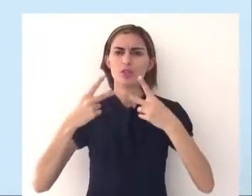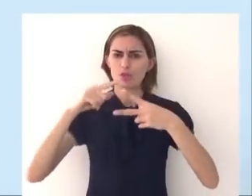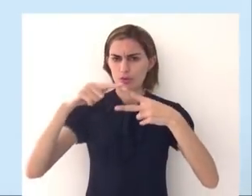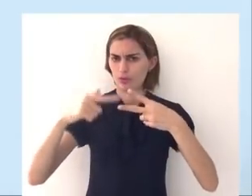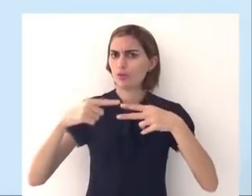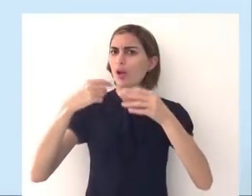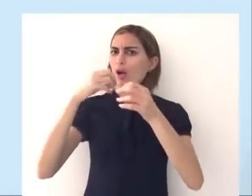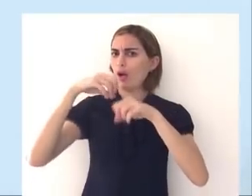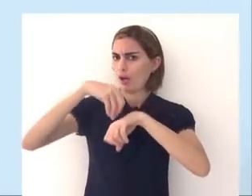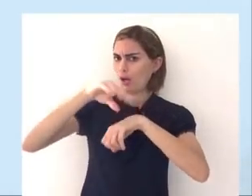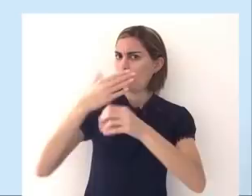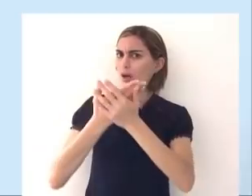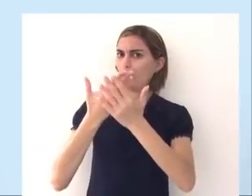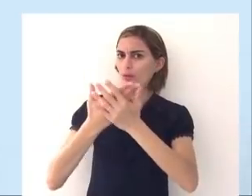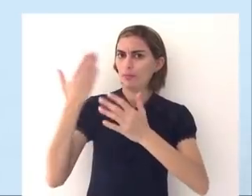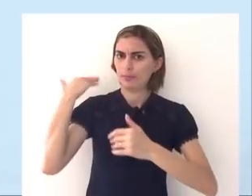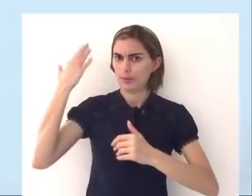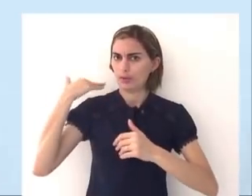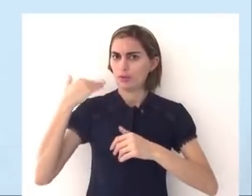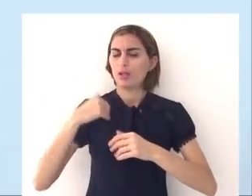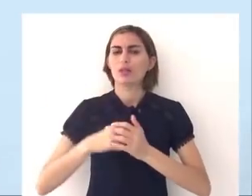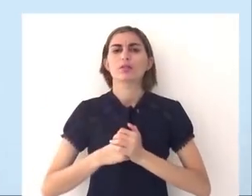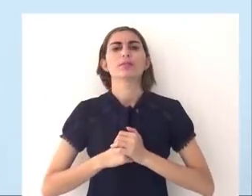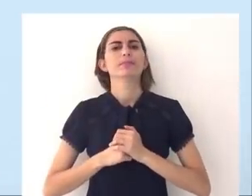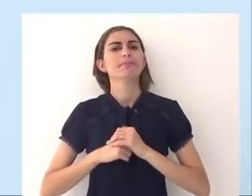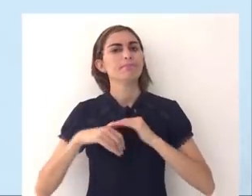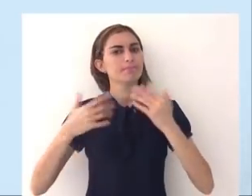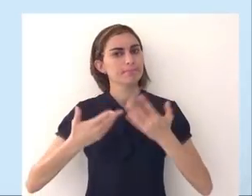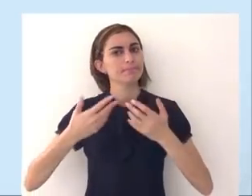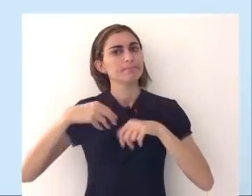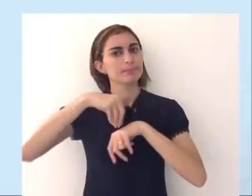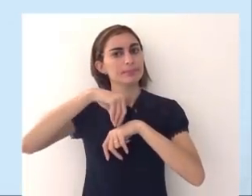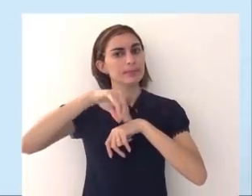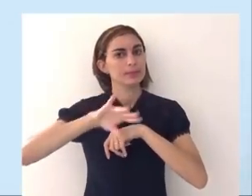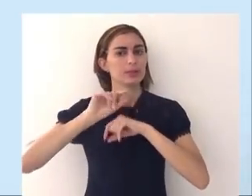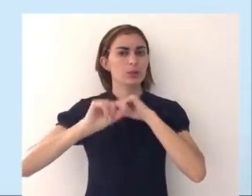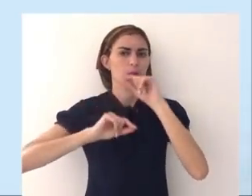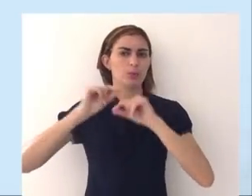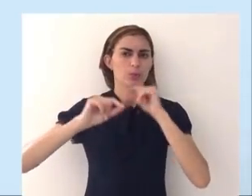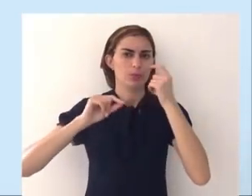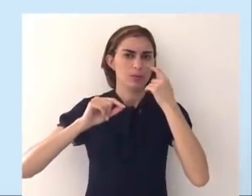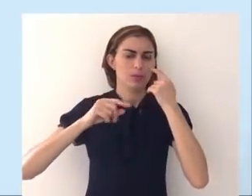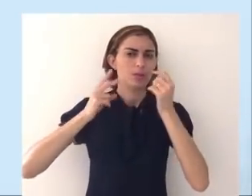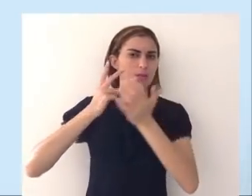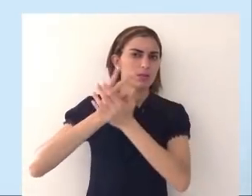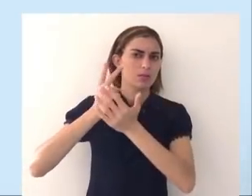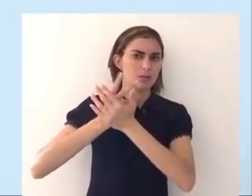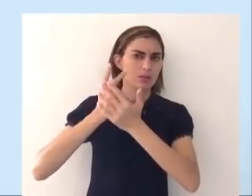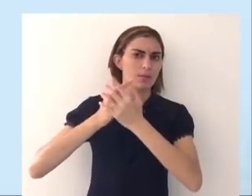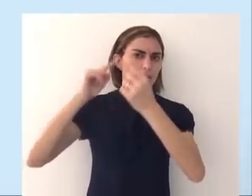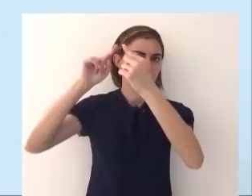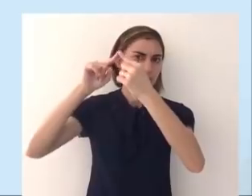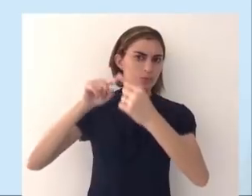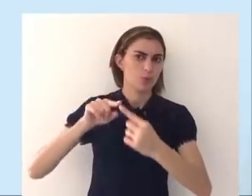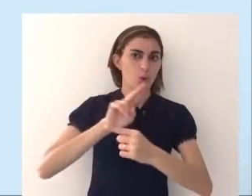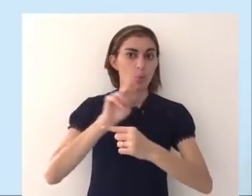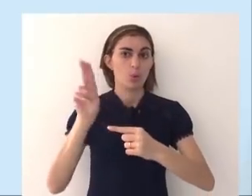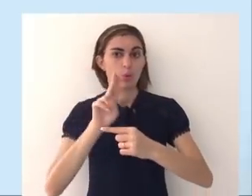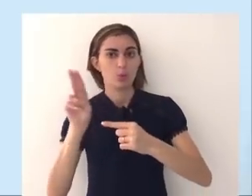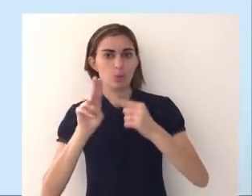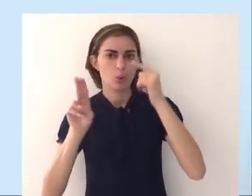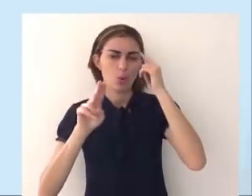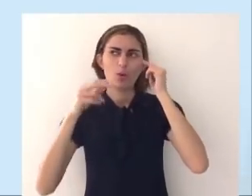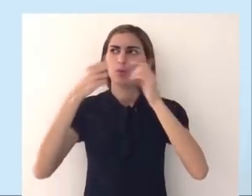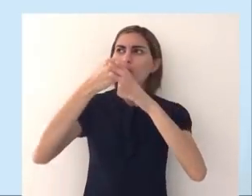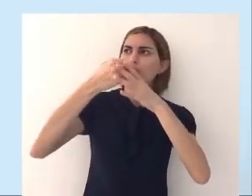eu já dei uma dica na aula passada, da vez que eu estive aqui, e a dica foi sempre associar o nome com aquilo que a